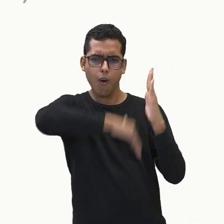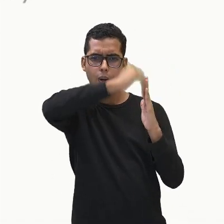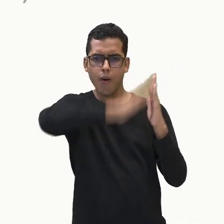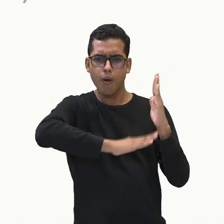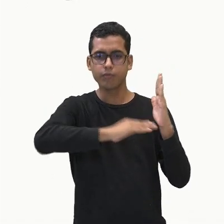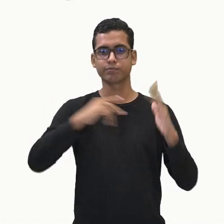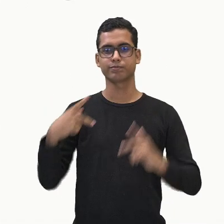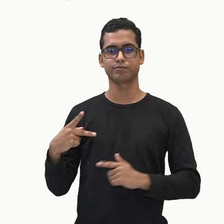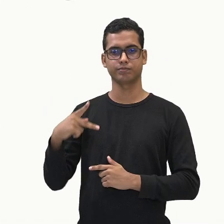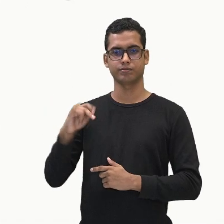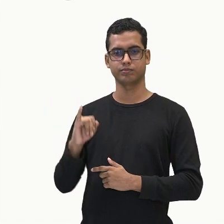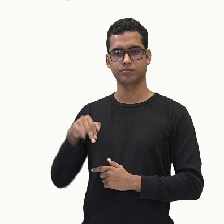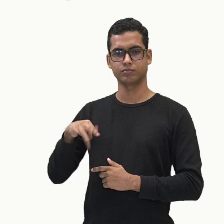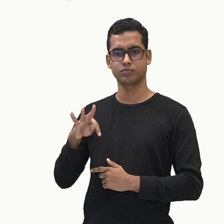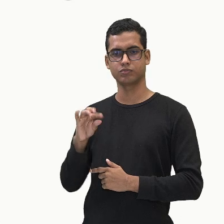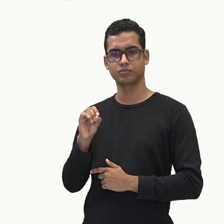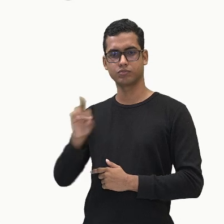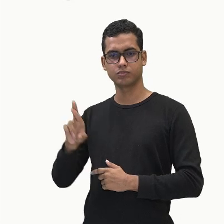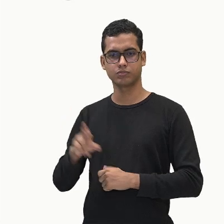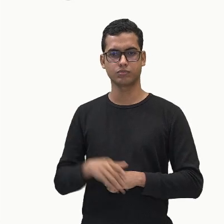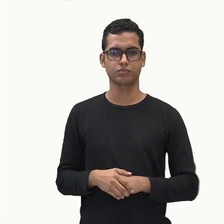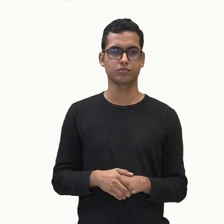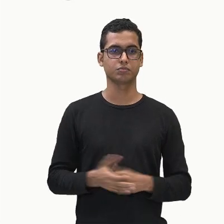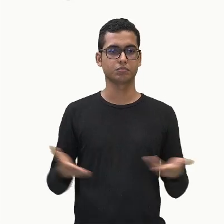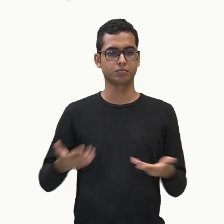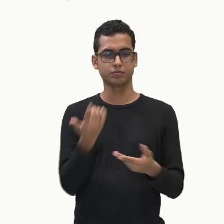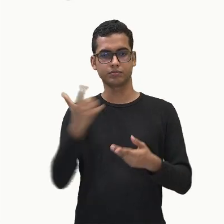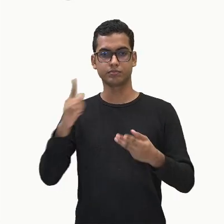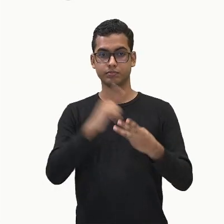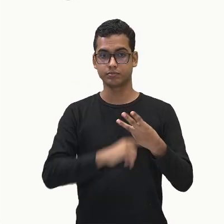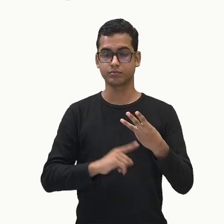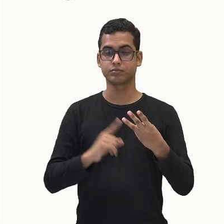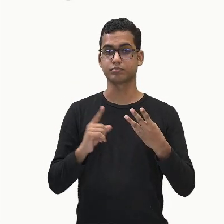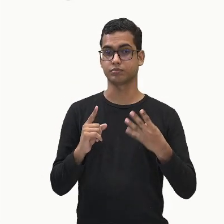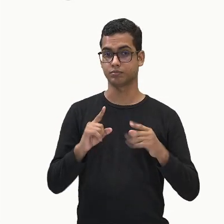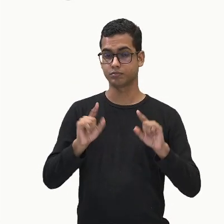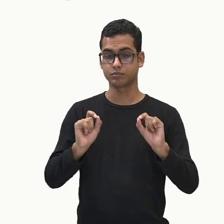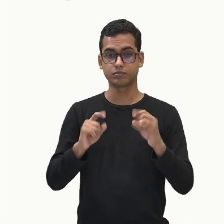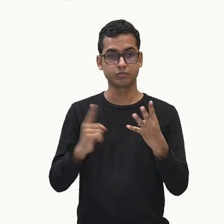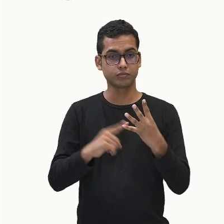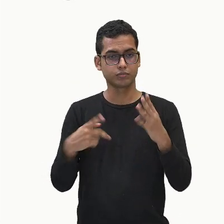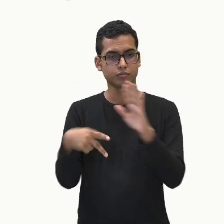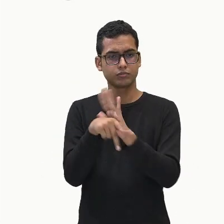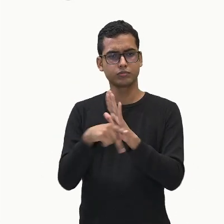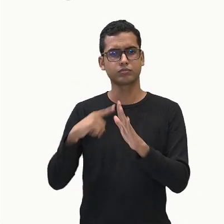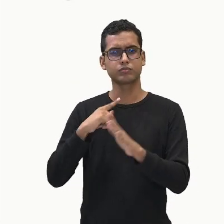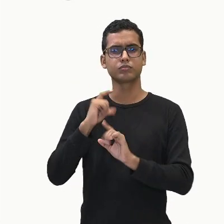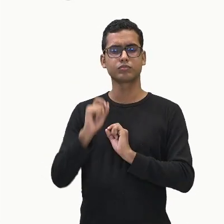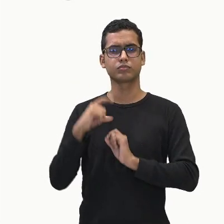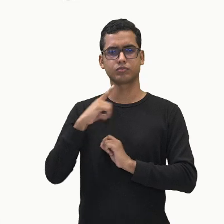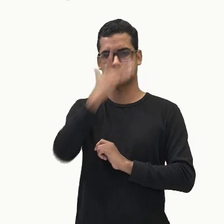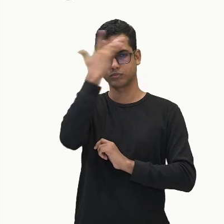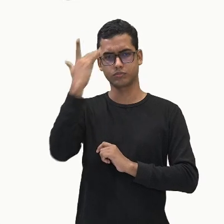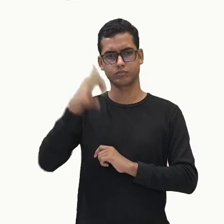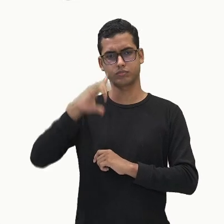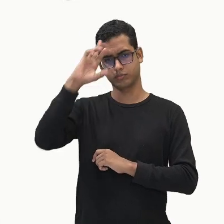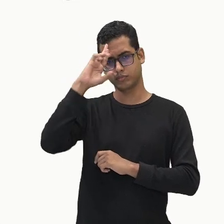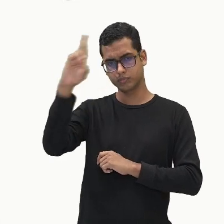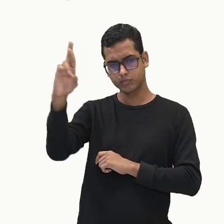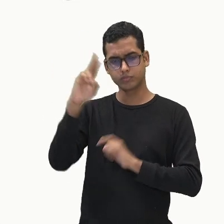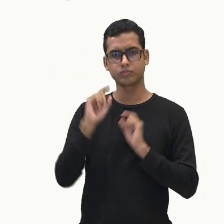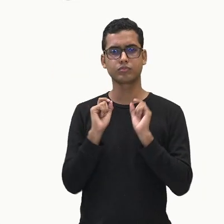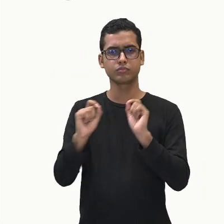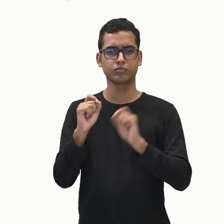o pintor. Temos o operador de grua, é a pessoa que controla equipos